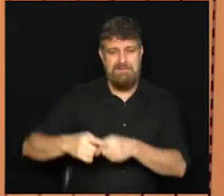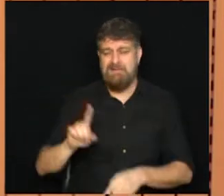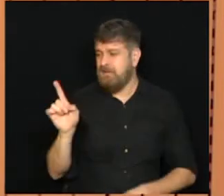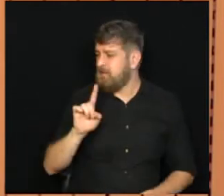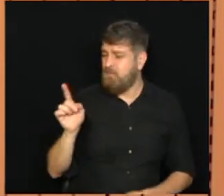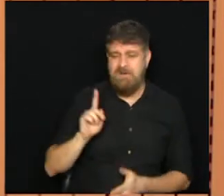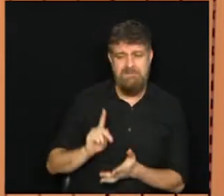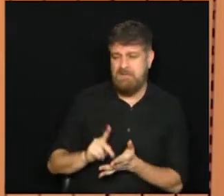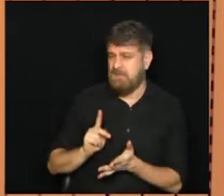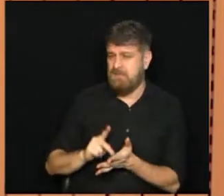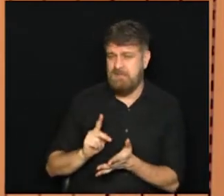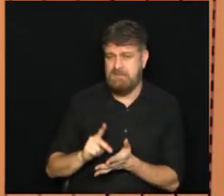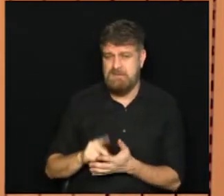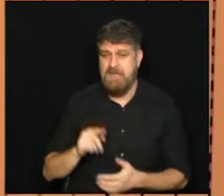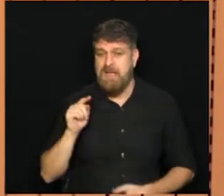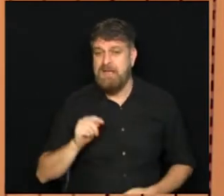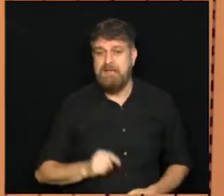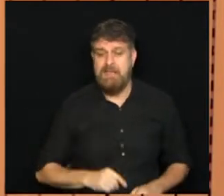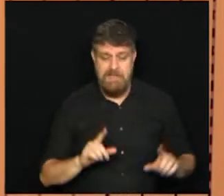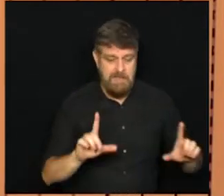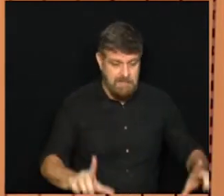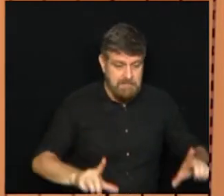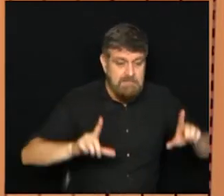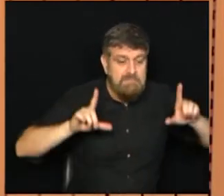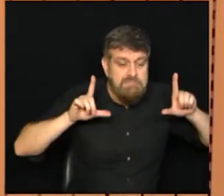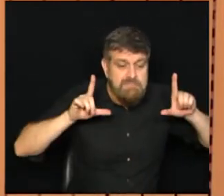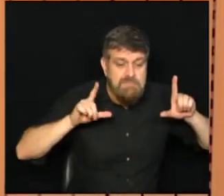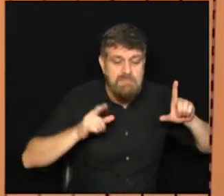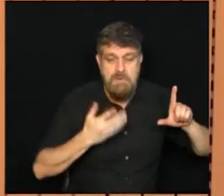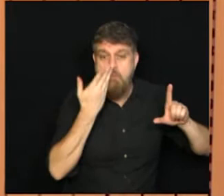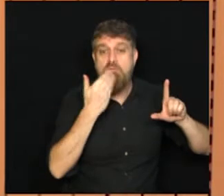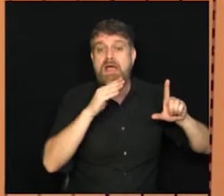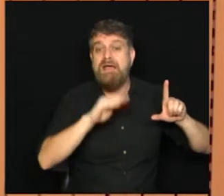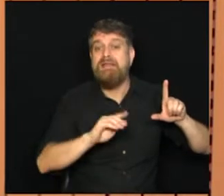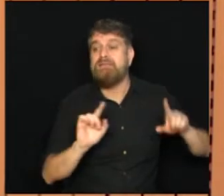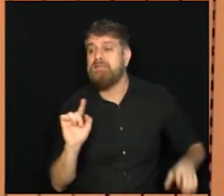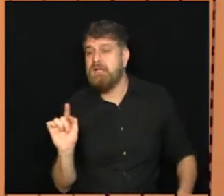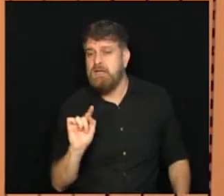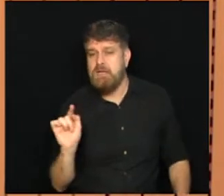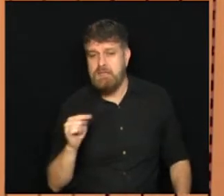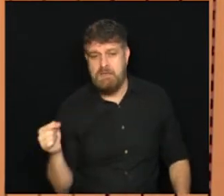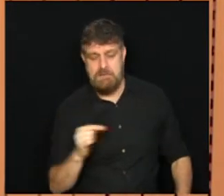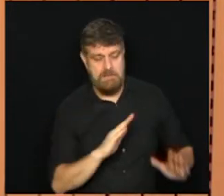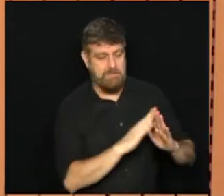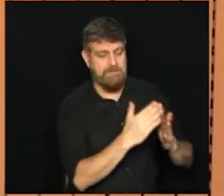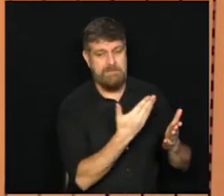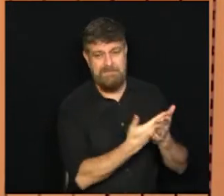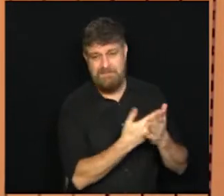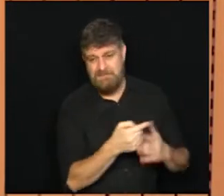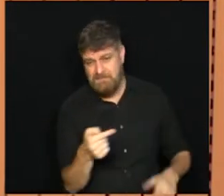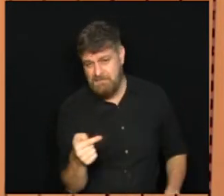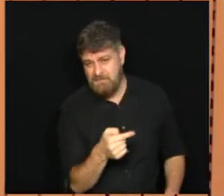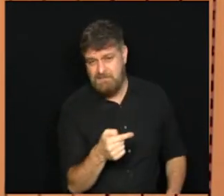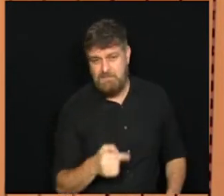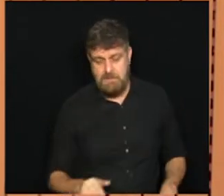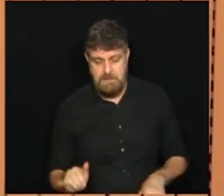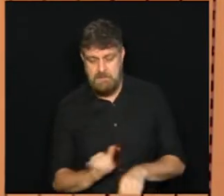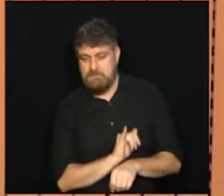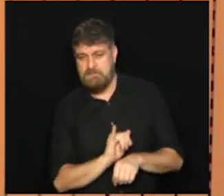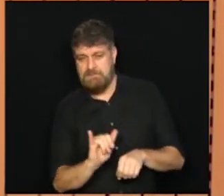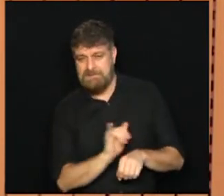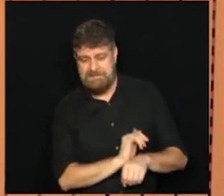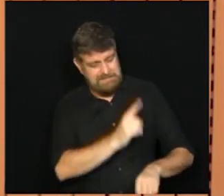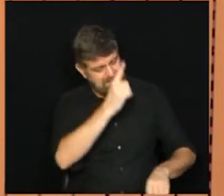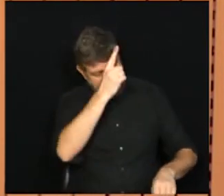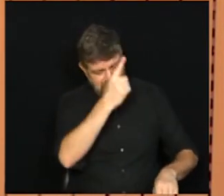verdade. Quem expôs a criança, como os advogadas trouxeram aqui, né, foi a própria escola, que tentou, no